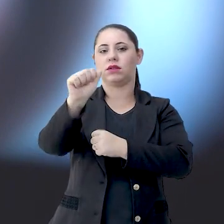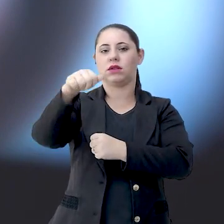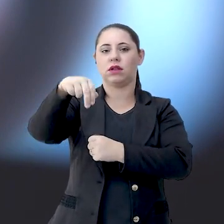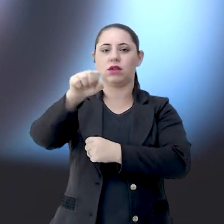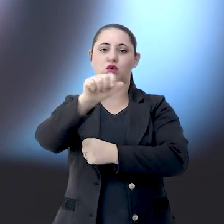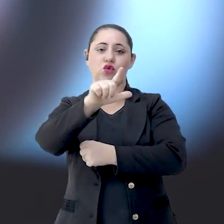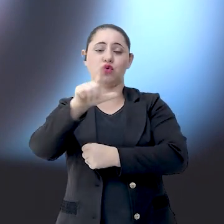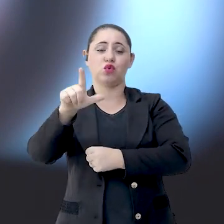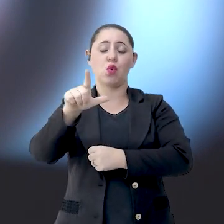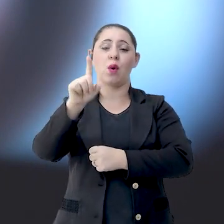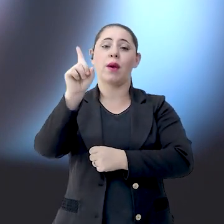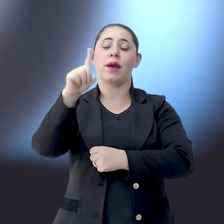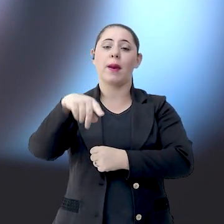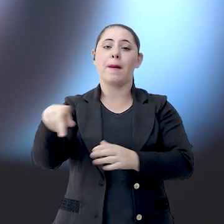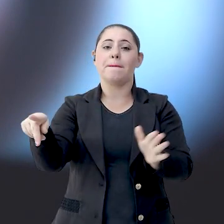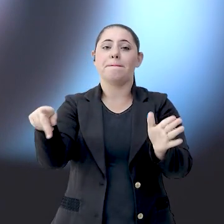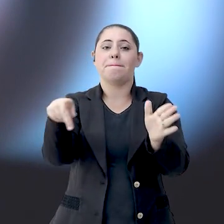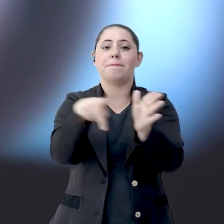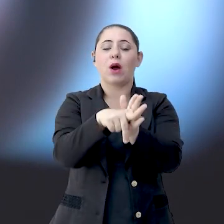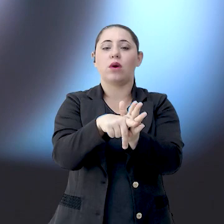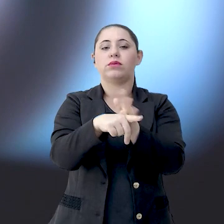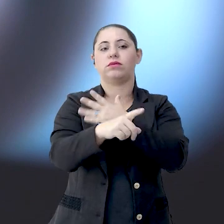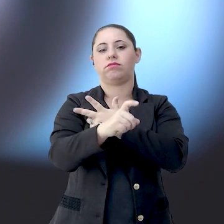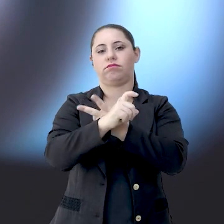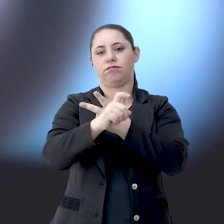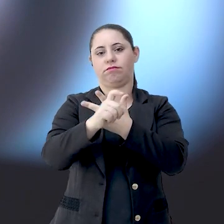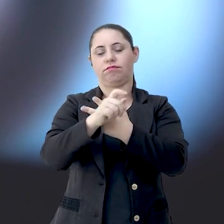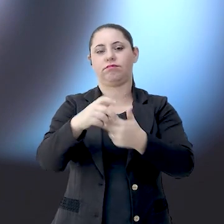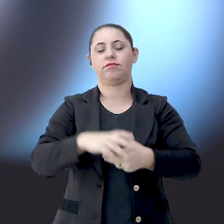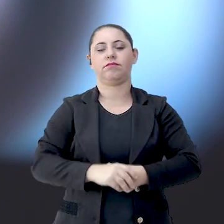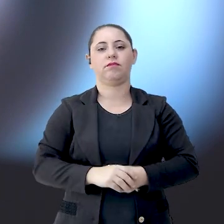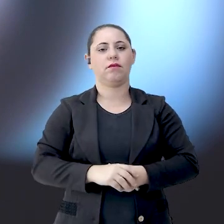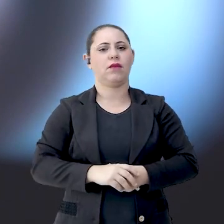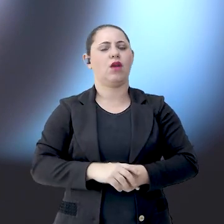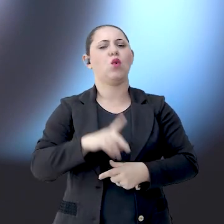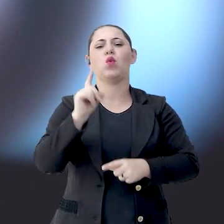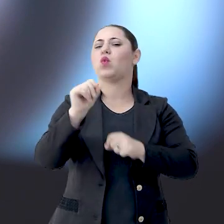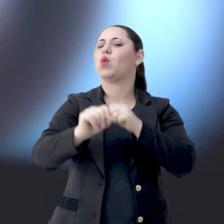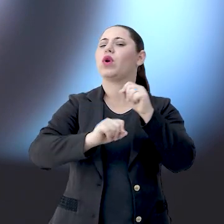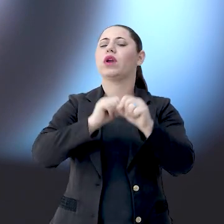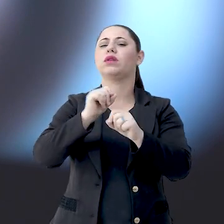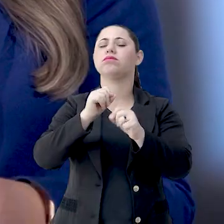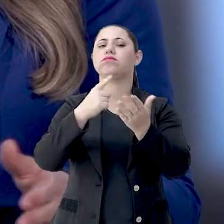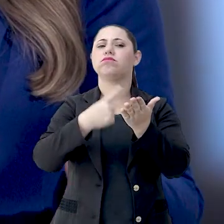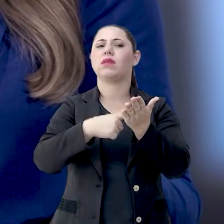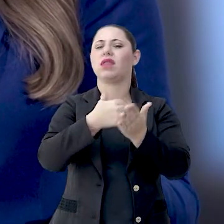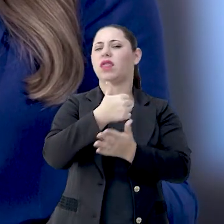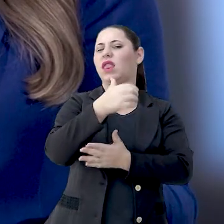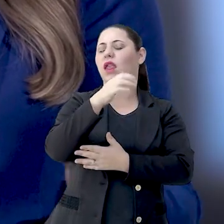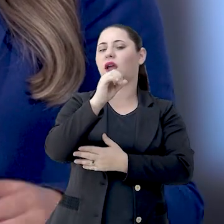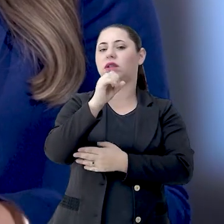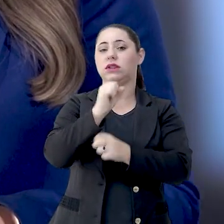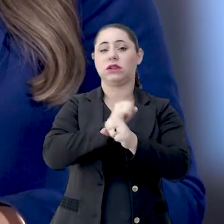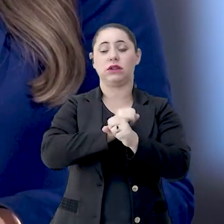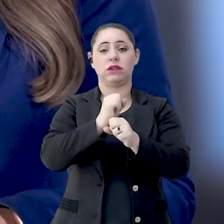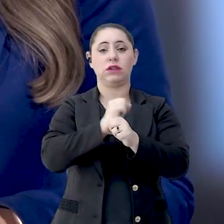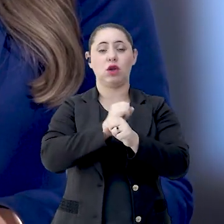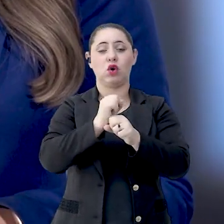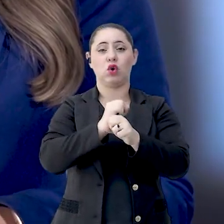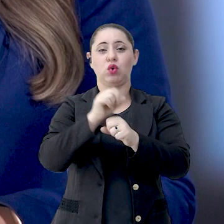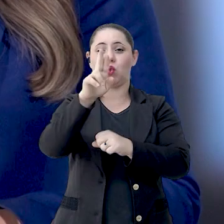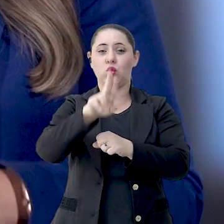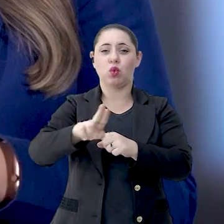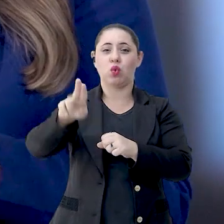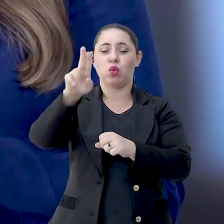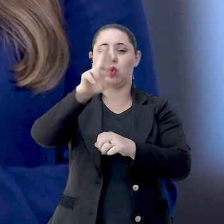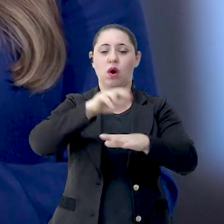municípios atendidos pela Sanesul, que é a concessionária de propriedade do Executivo. A previsão é que em 10